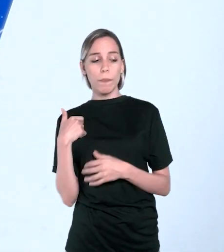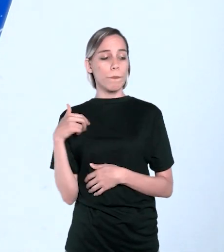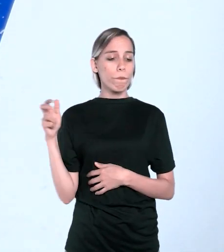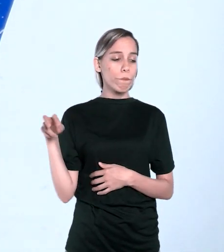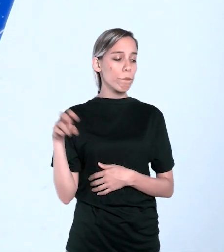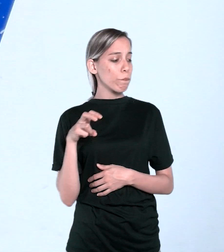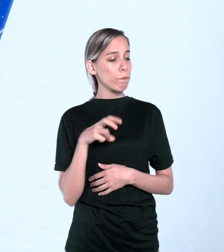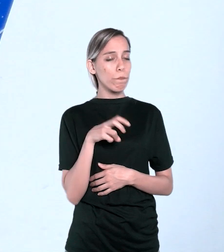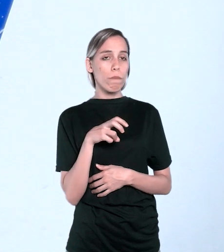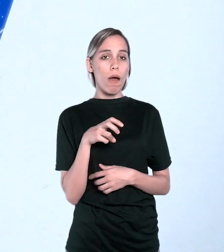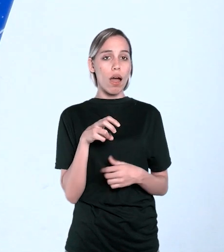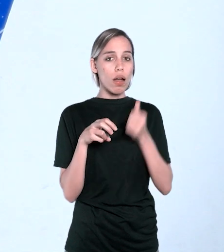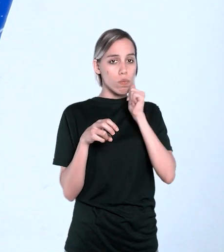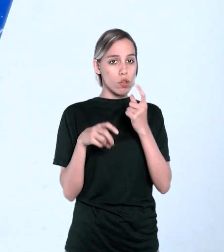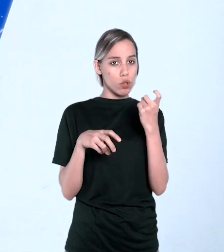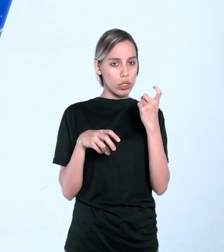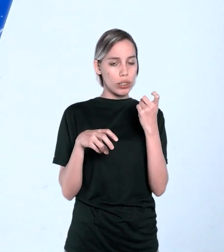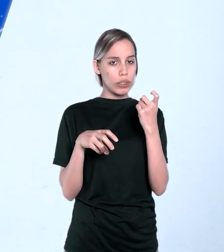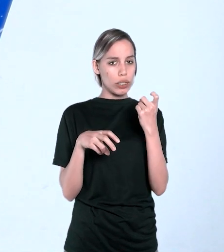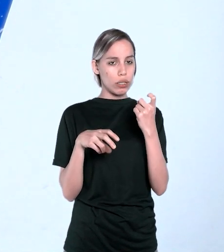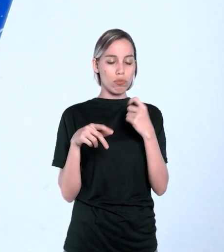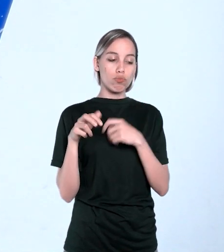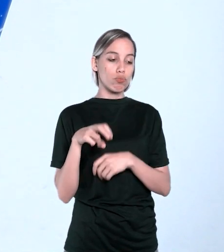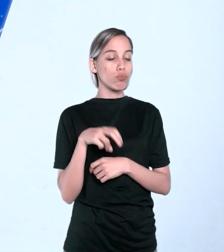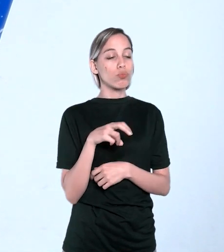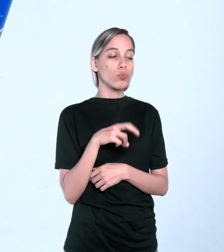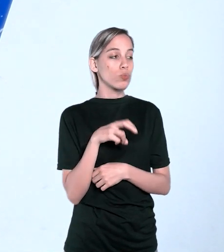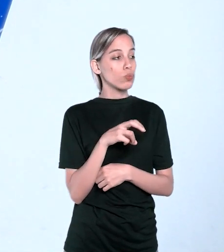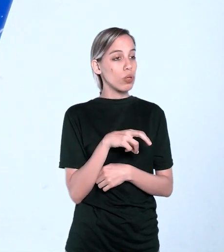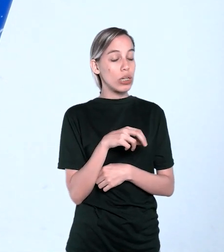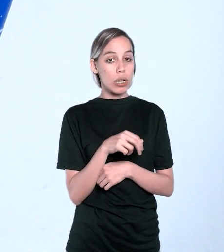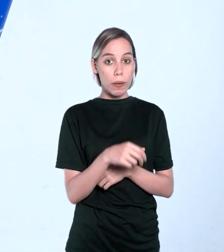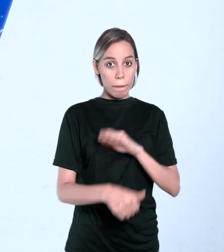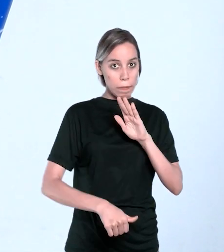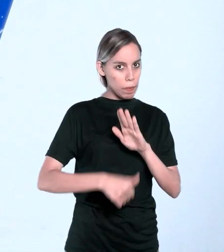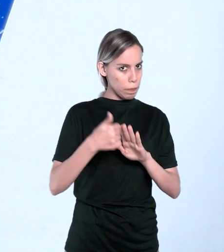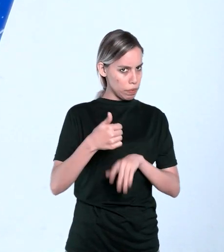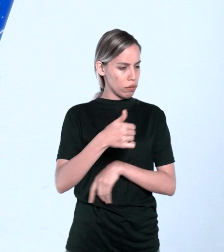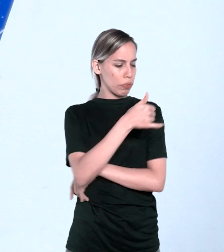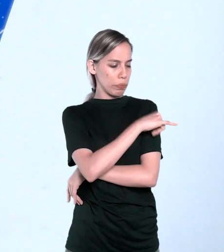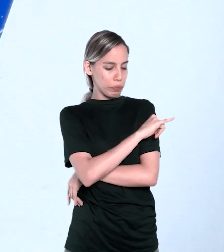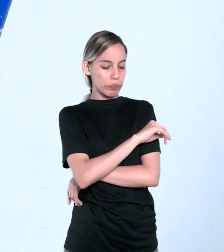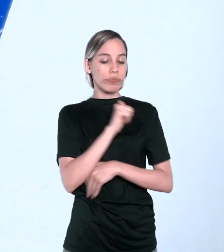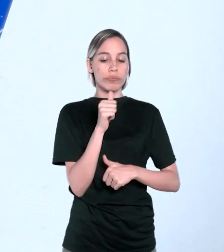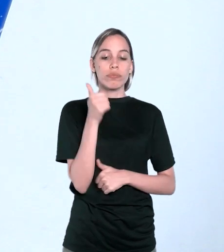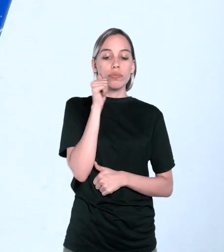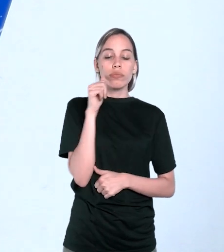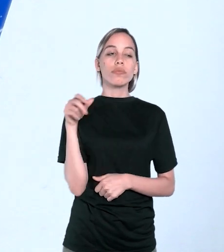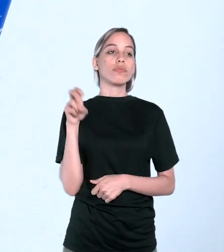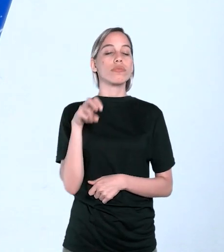conhecer sozinha e a pé pela primeira vez o Rio de Janeiro. Marta segura o livro Nunca Houve um